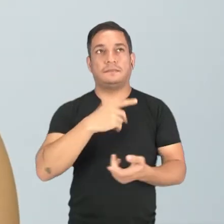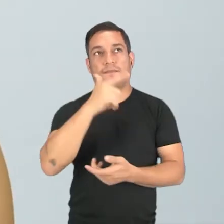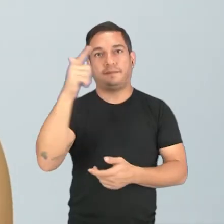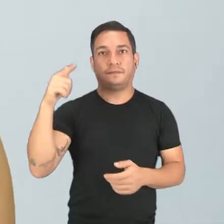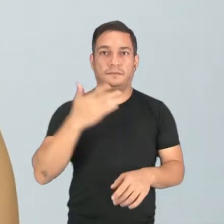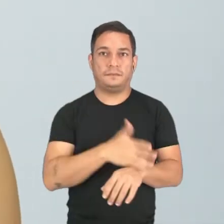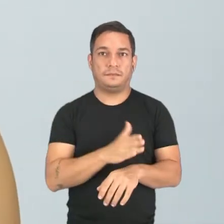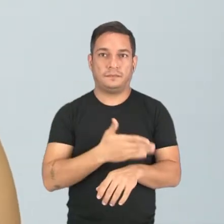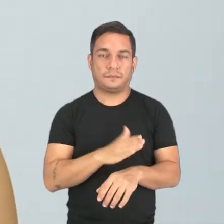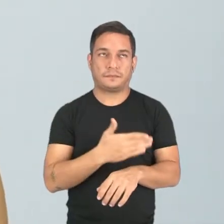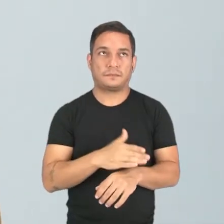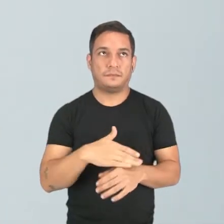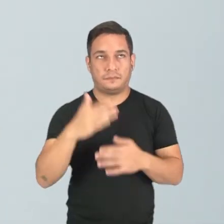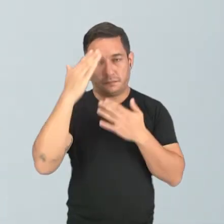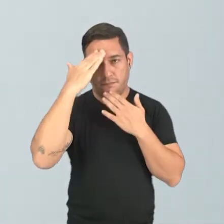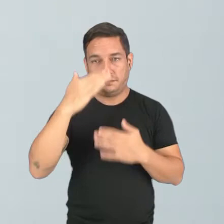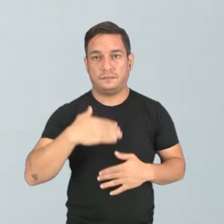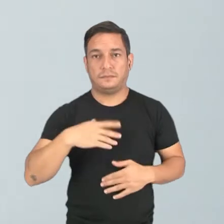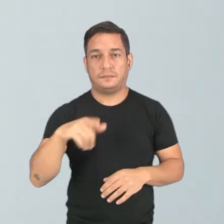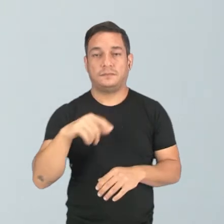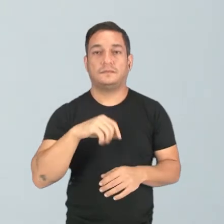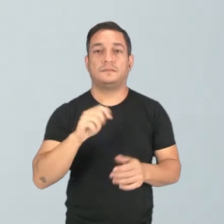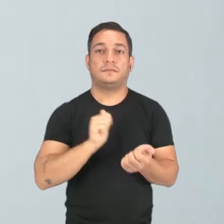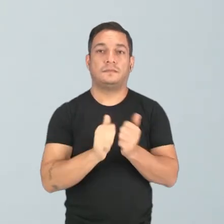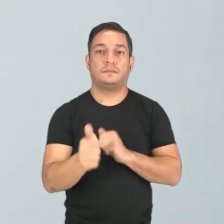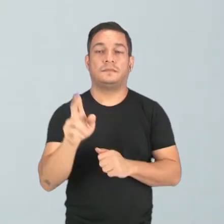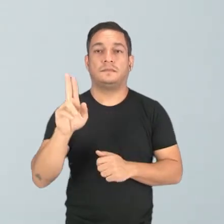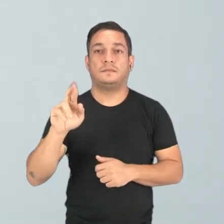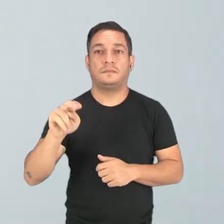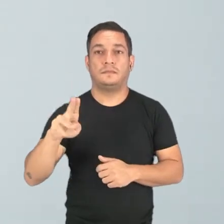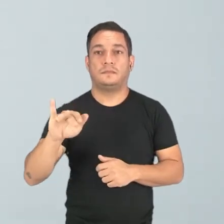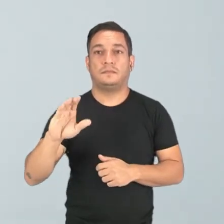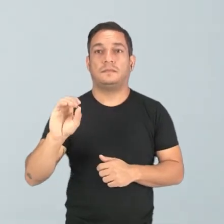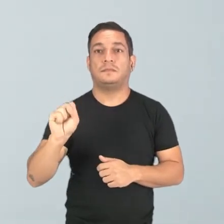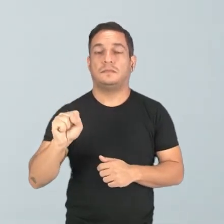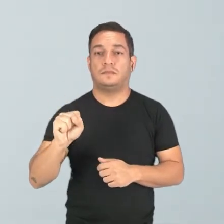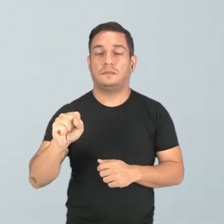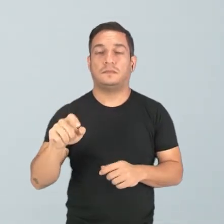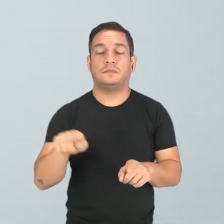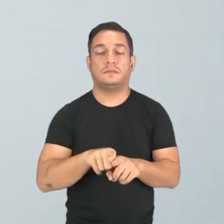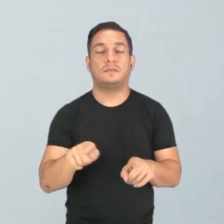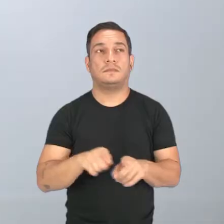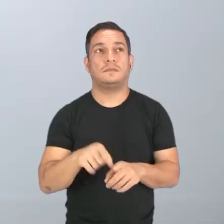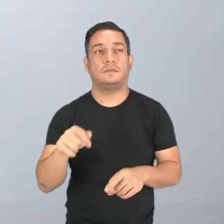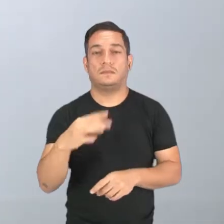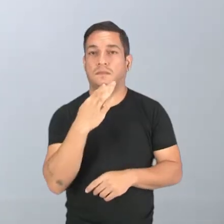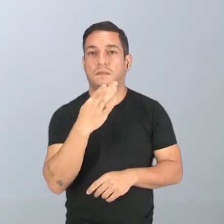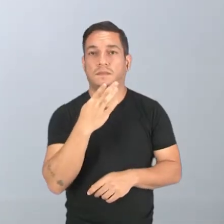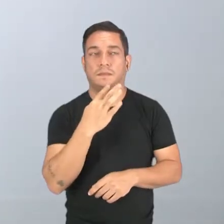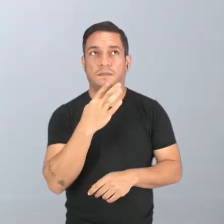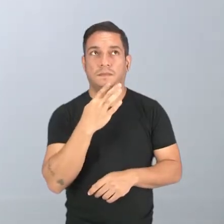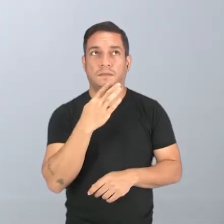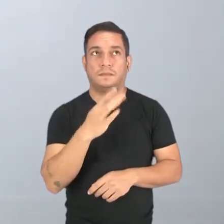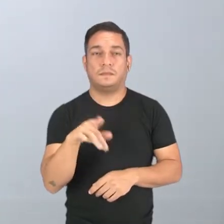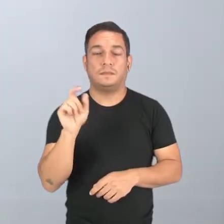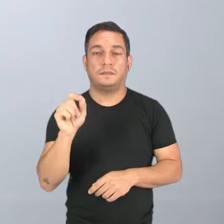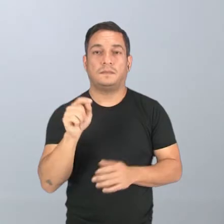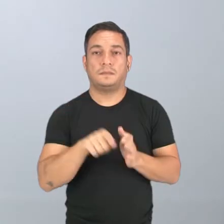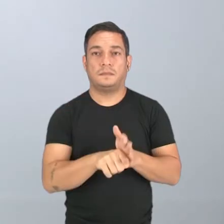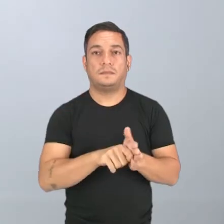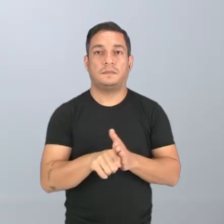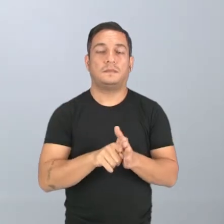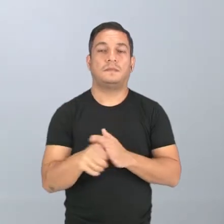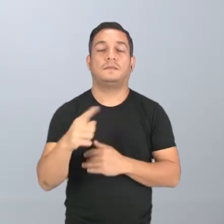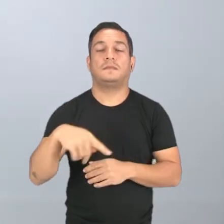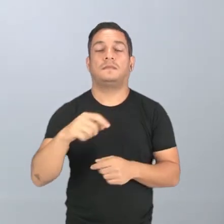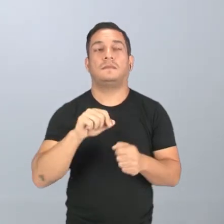outras práticas corporais dentro dos esportes urbanos radicais que são bem conhecidas, né? Então, é essa pesquisa que vocês